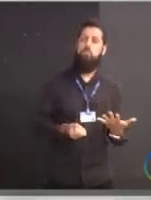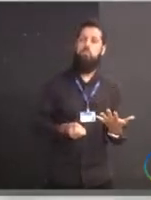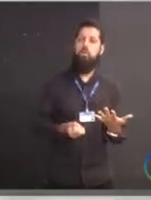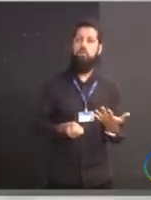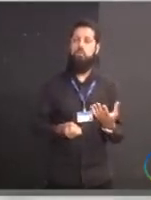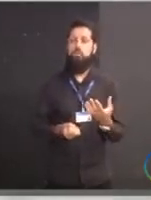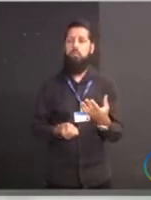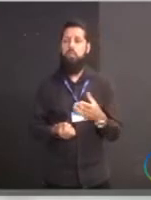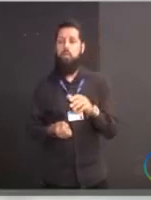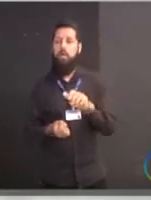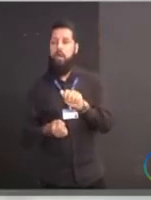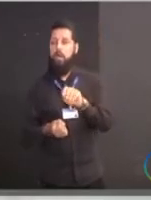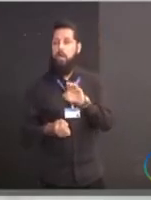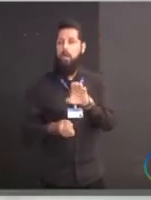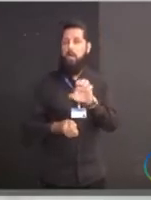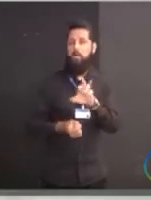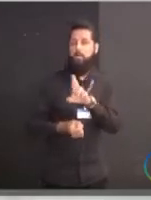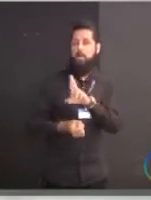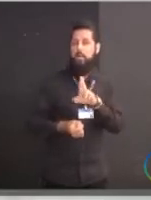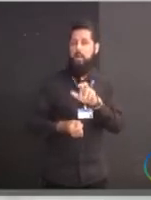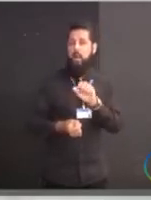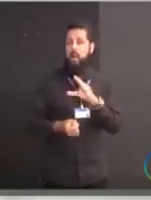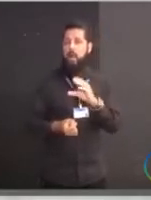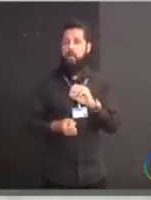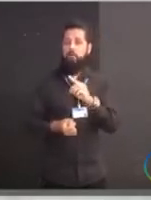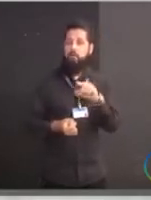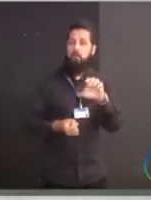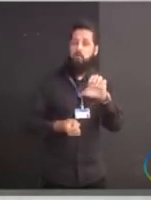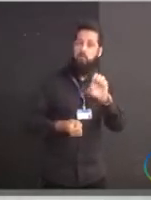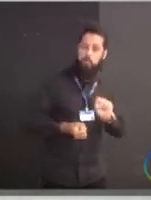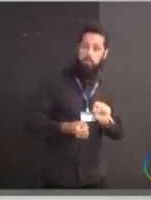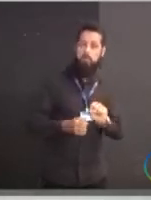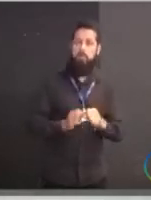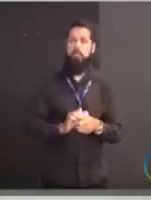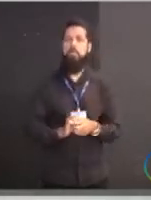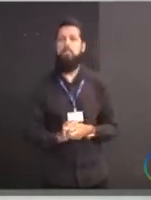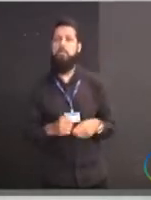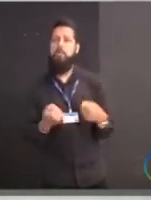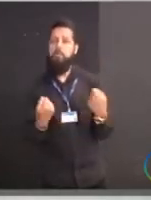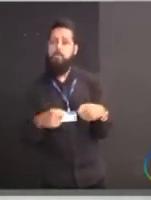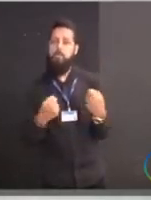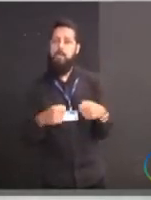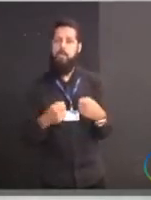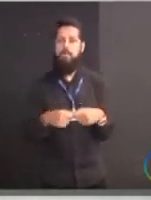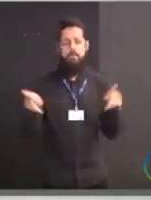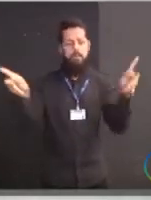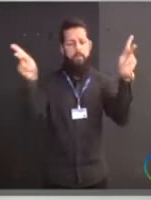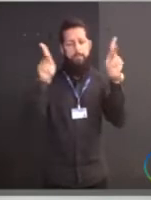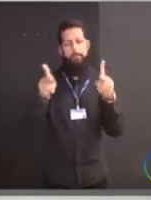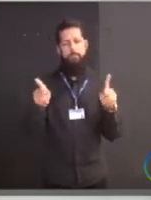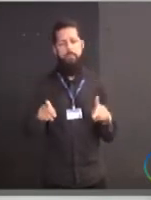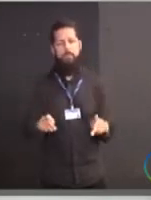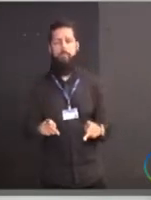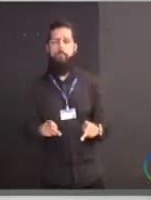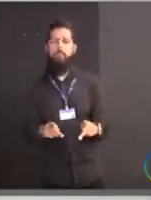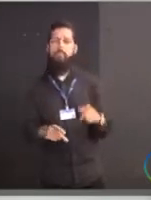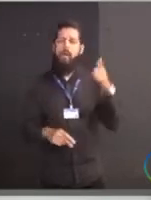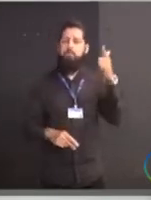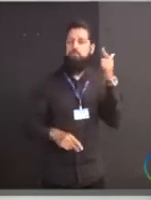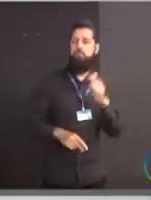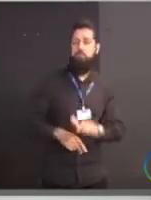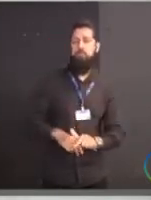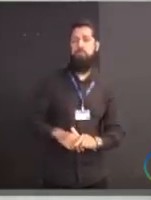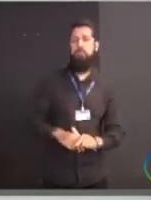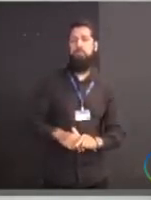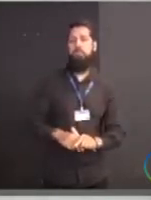alterações que se fazem necessárias a benefícios da paz e da felicidade no